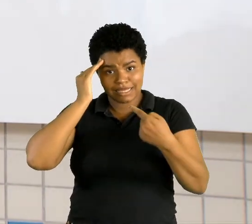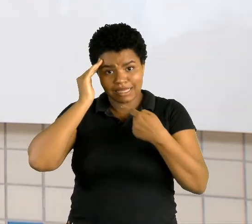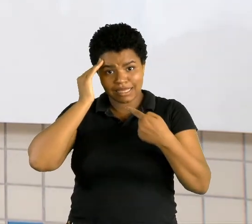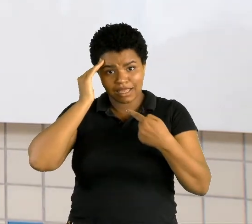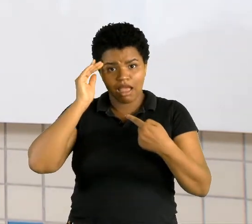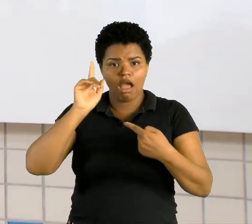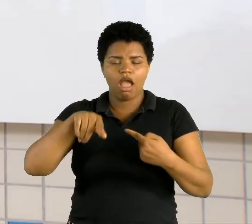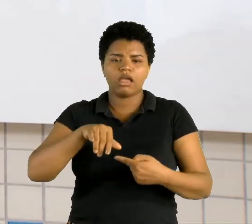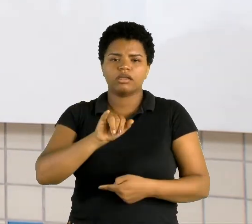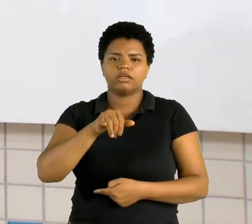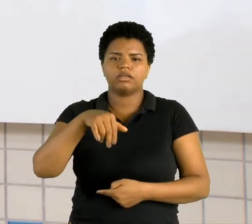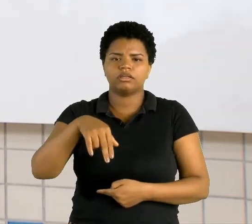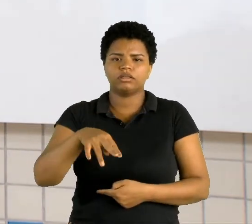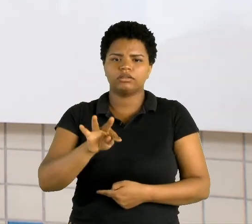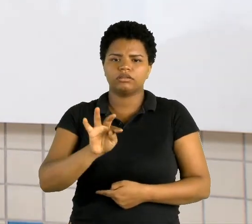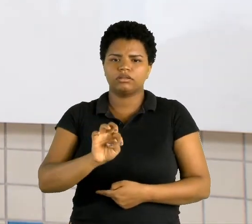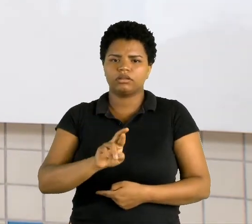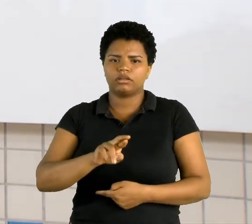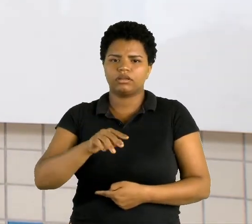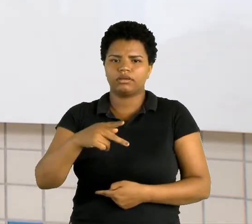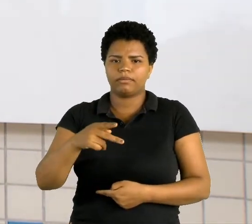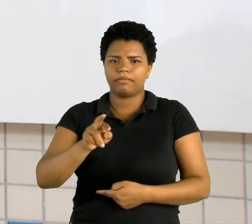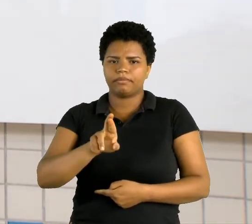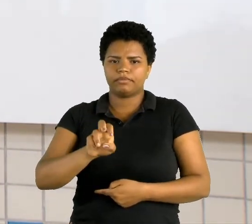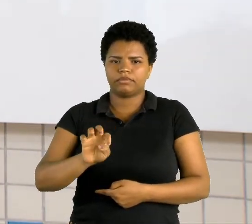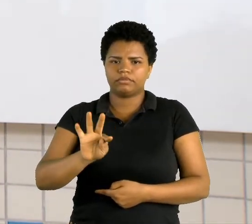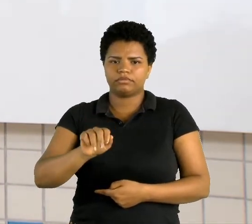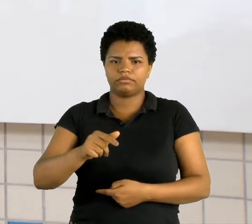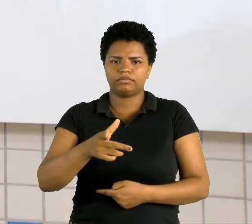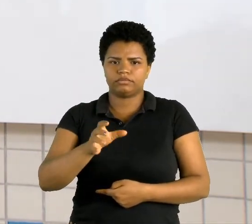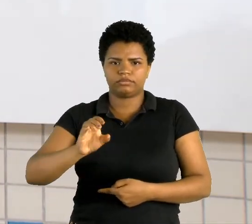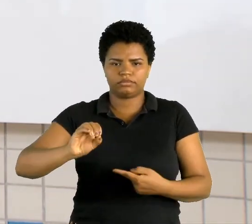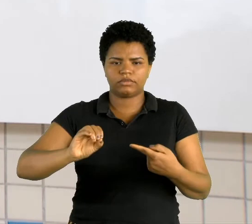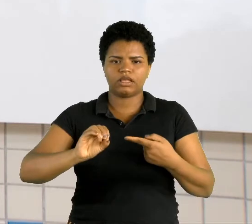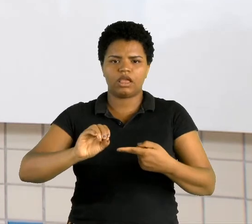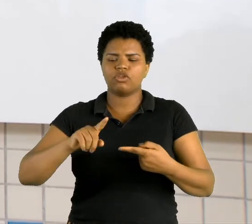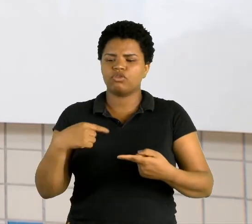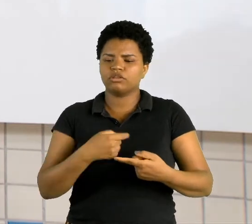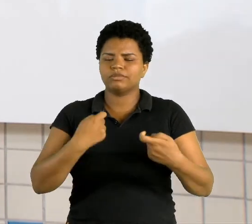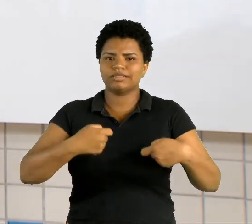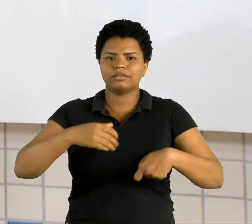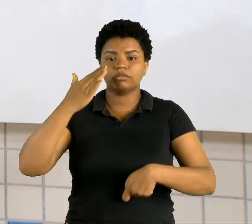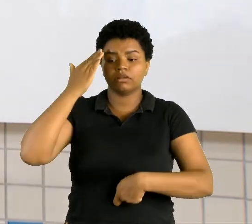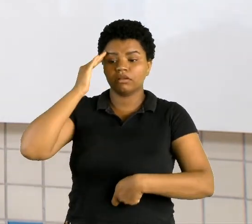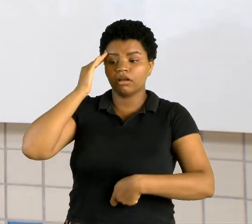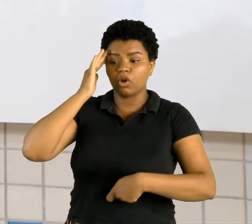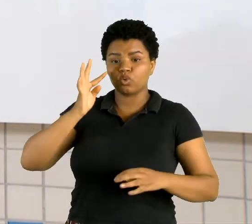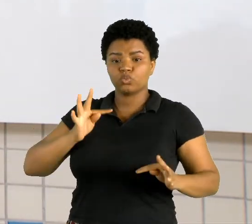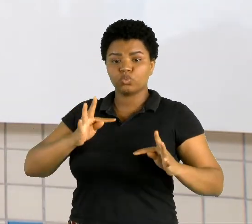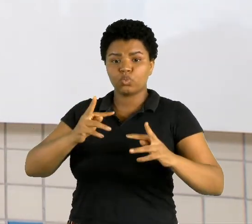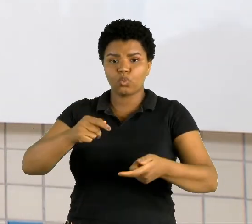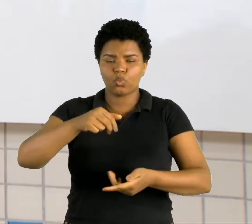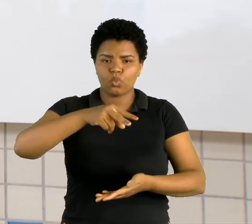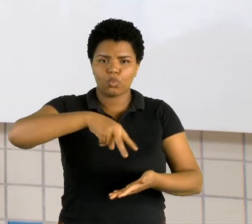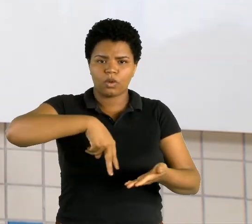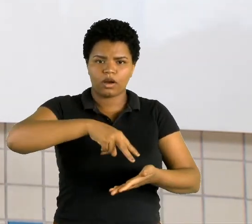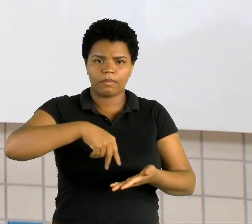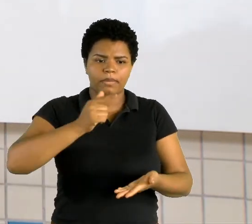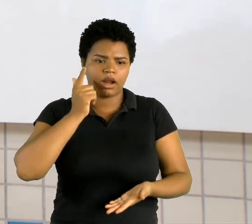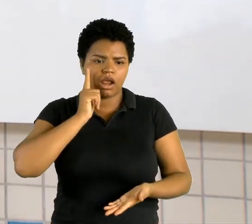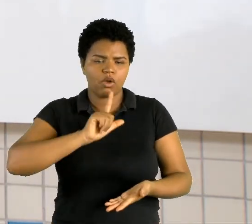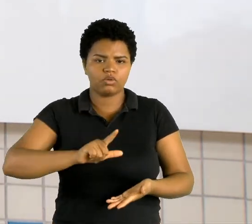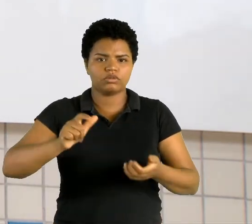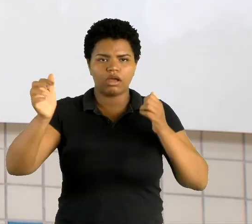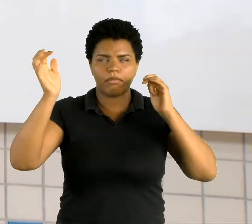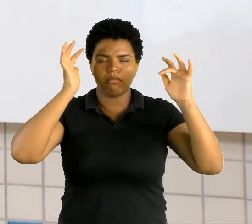chama interpretação. Então, nós temos que saber interpretar tudo aquilo que lemos para poder fluir